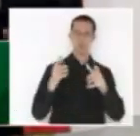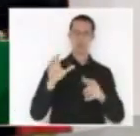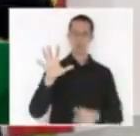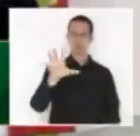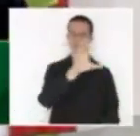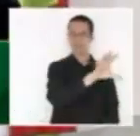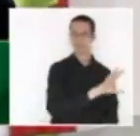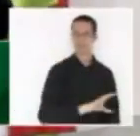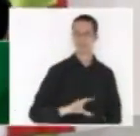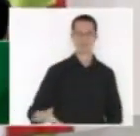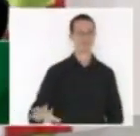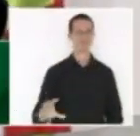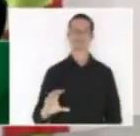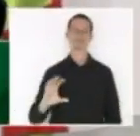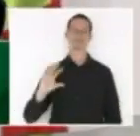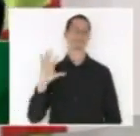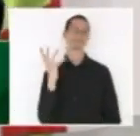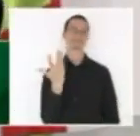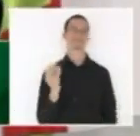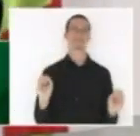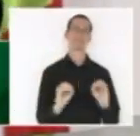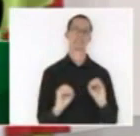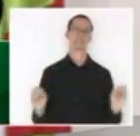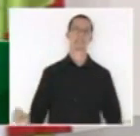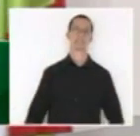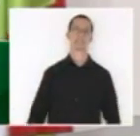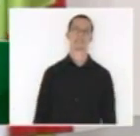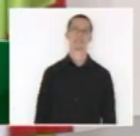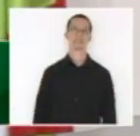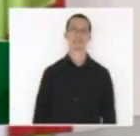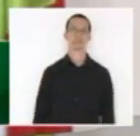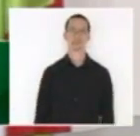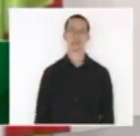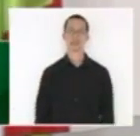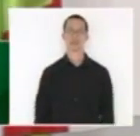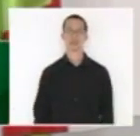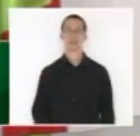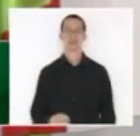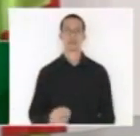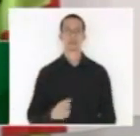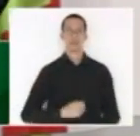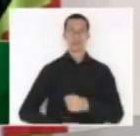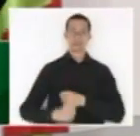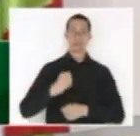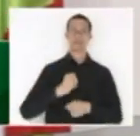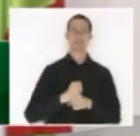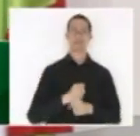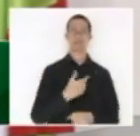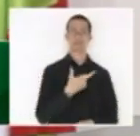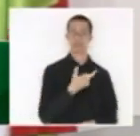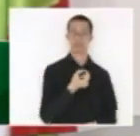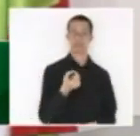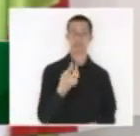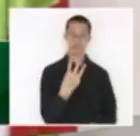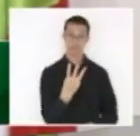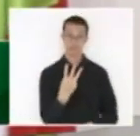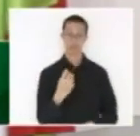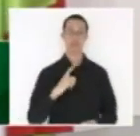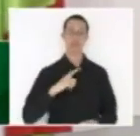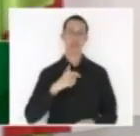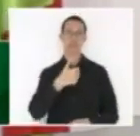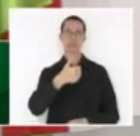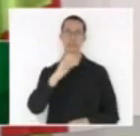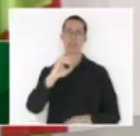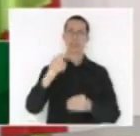fato, ela não aconteceu. Em 2003, 10 municípios concentravam